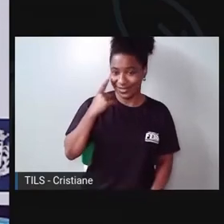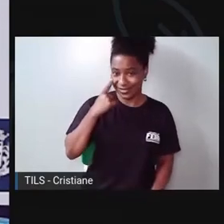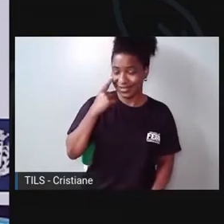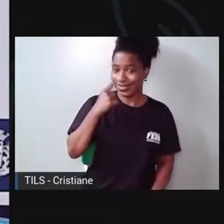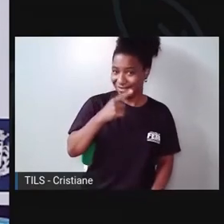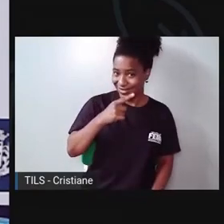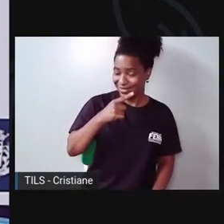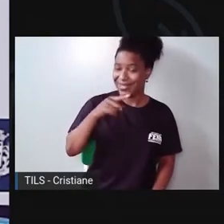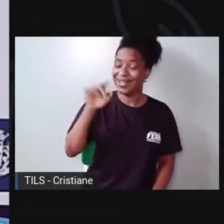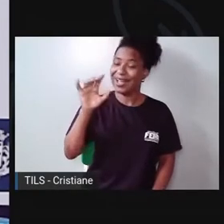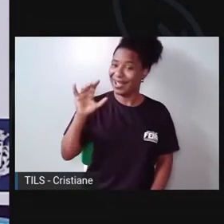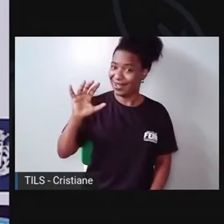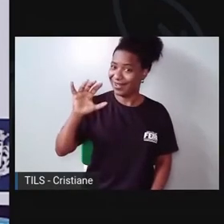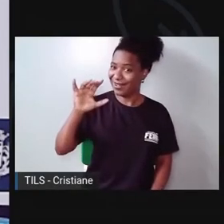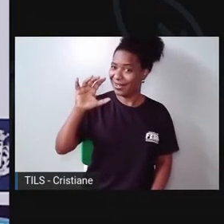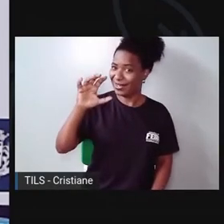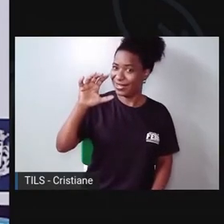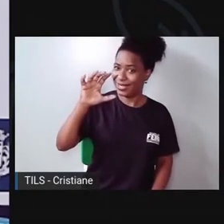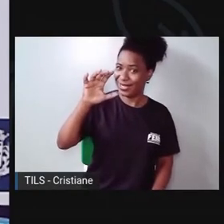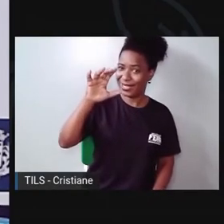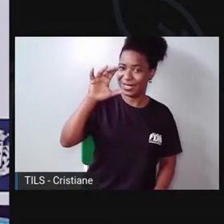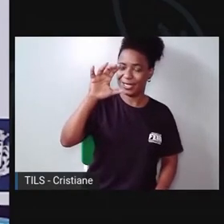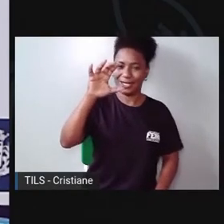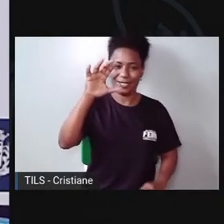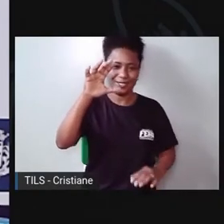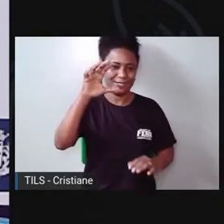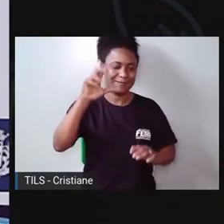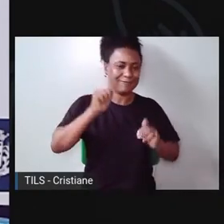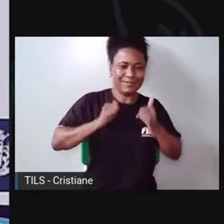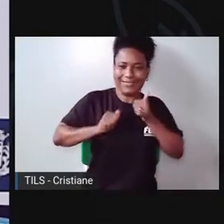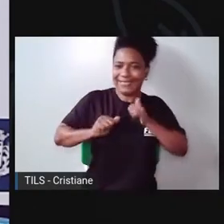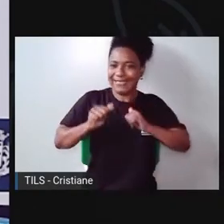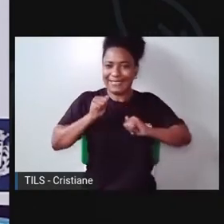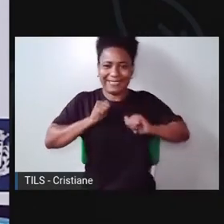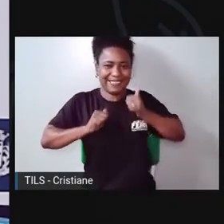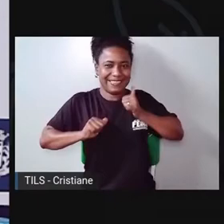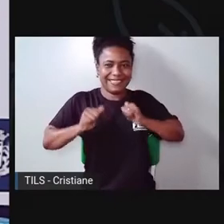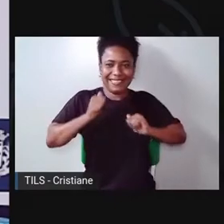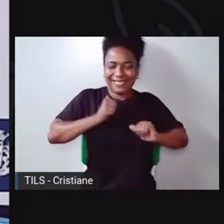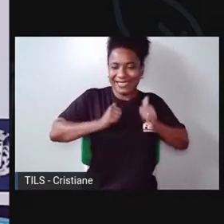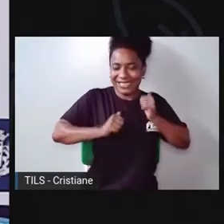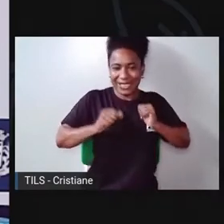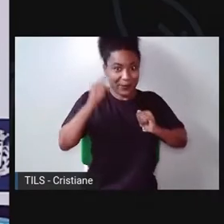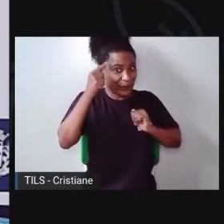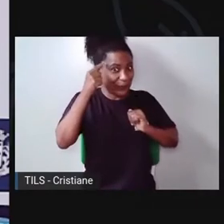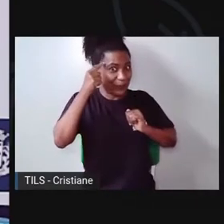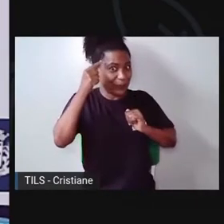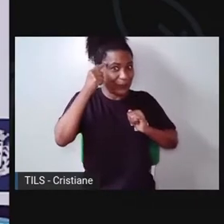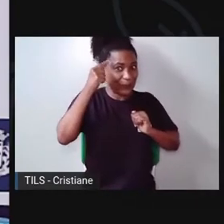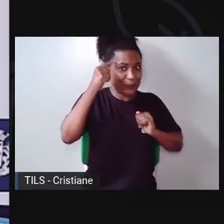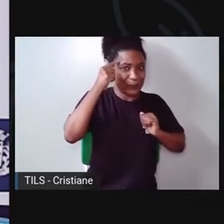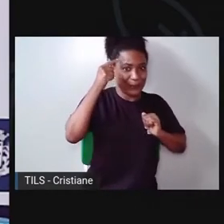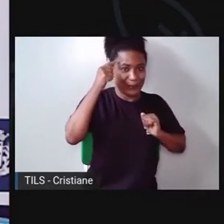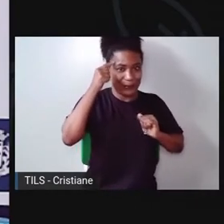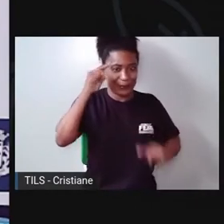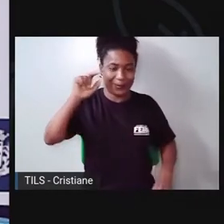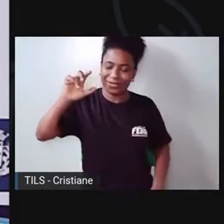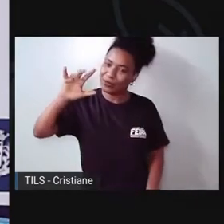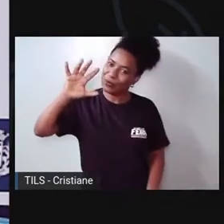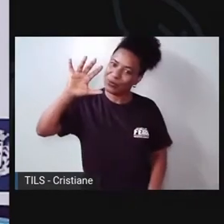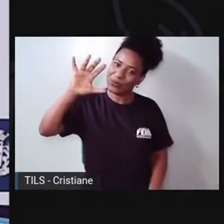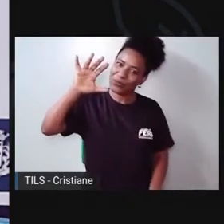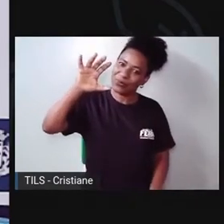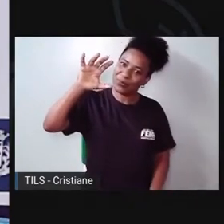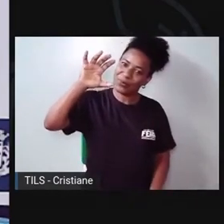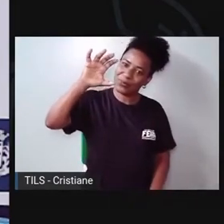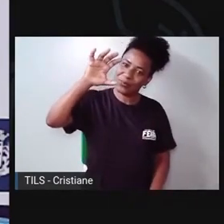sabe construindo essa teia tô doida para alguém chegar